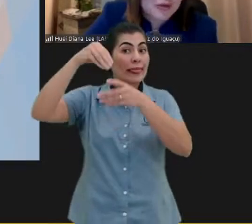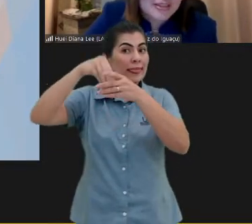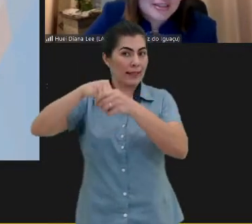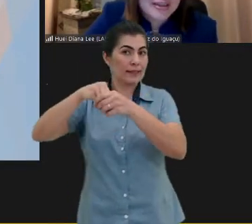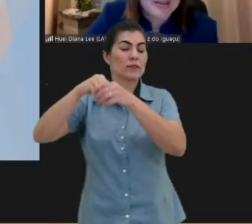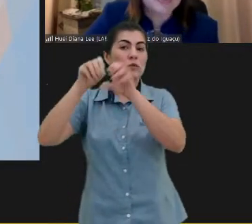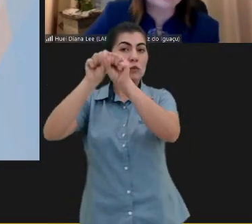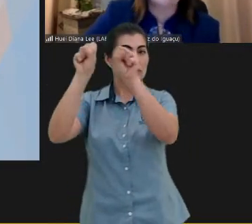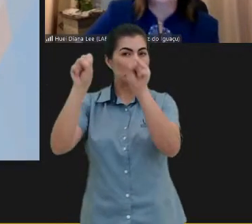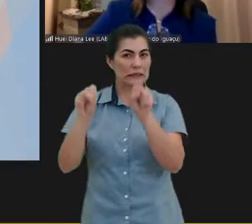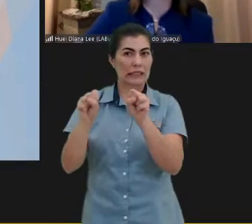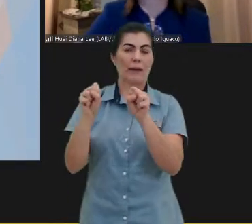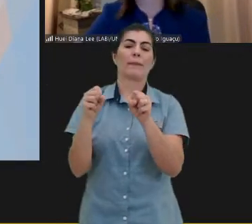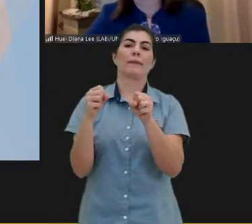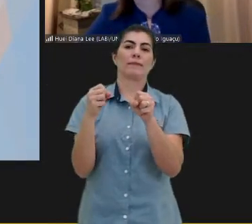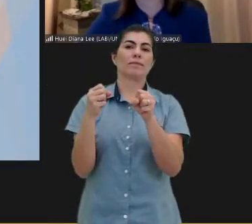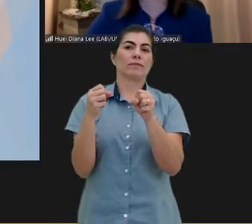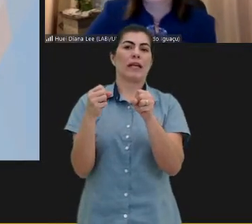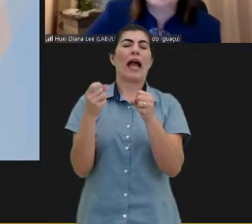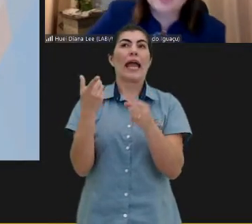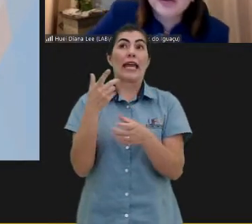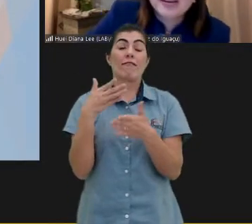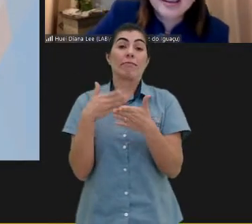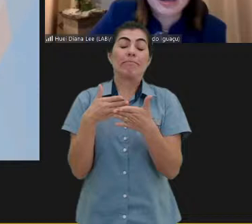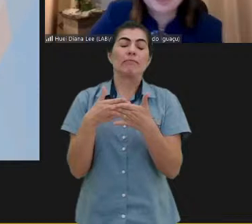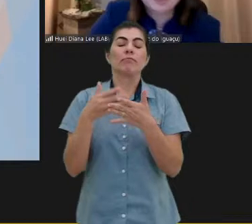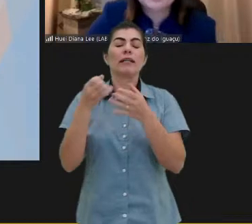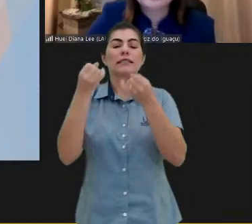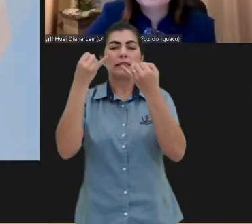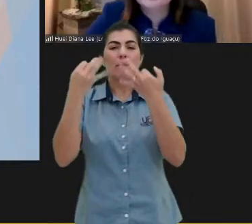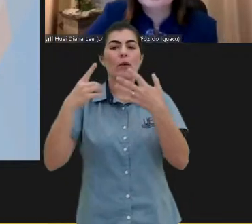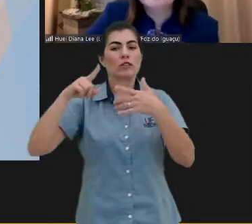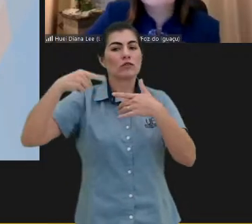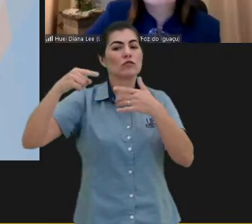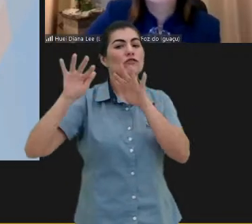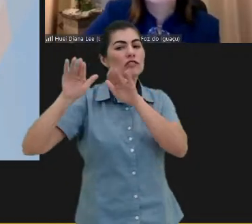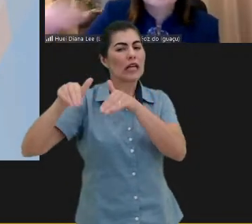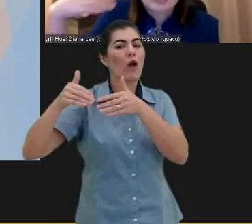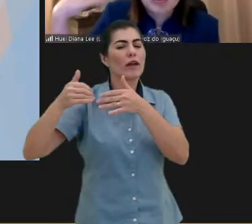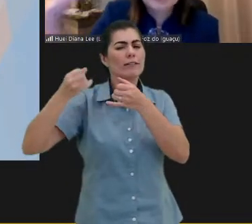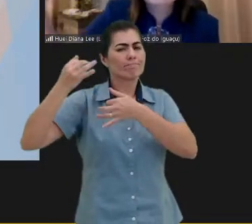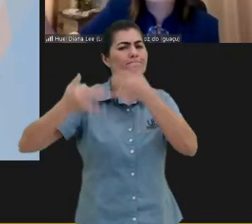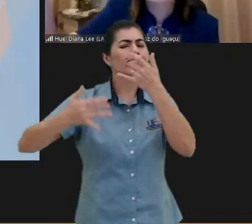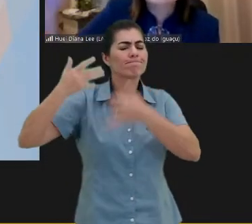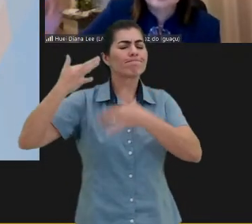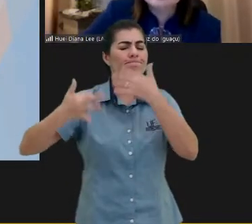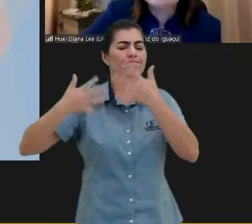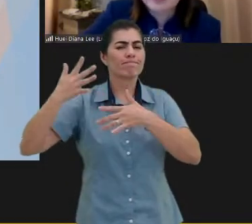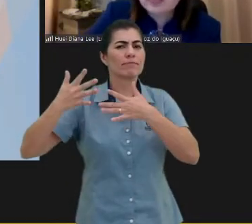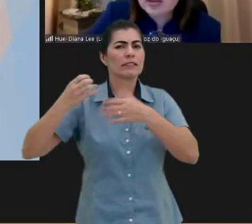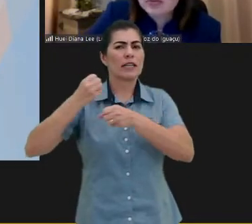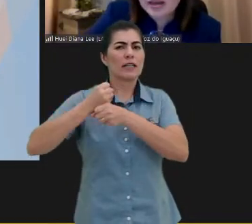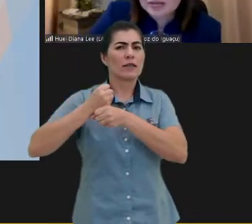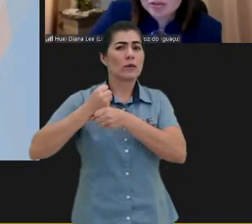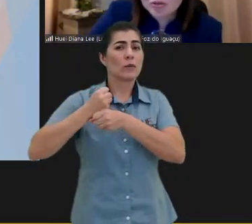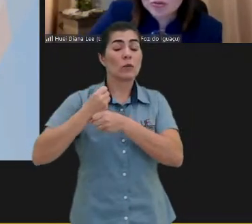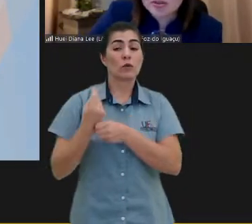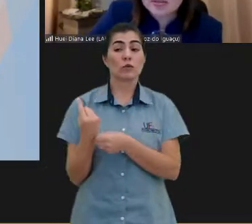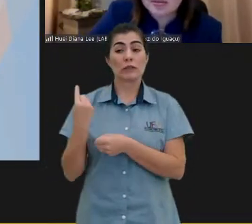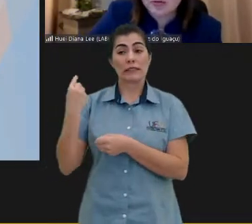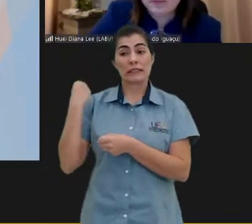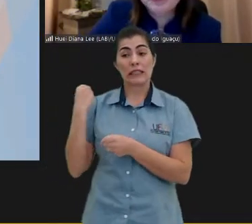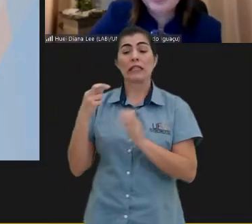foi um pouco resistente, tá, para contar. Mas no final, ele acabou contando que muitos anos atrás também usaram regras